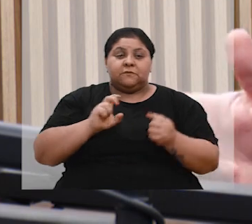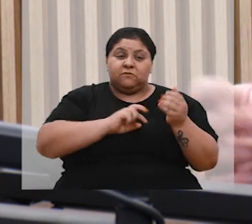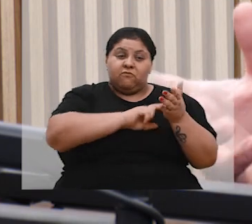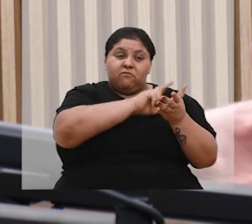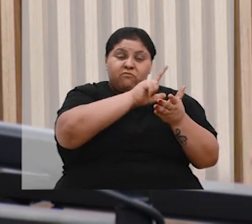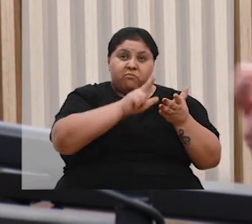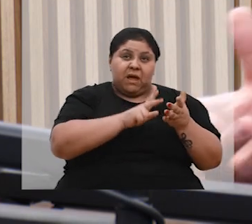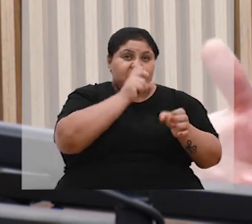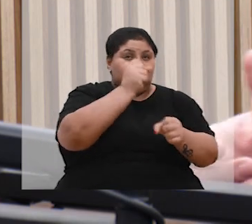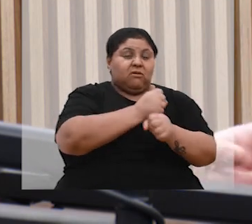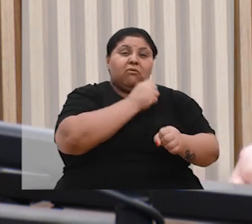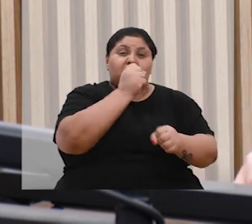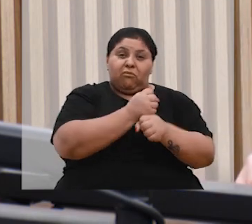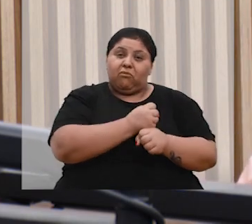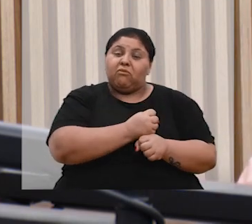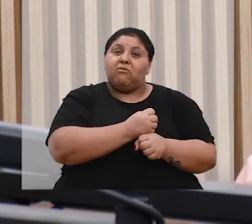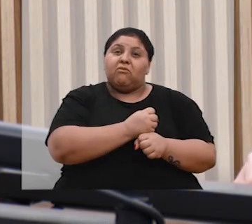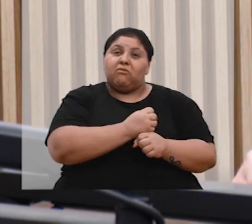várias instalações foram